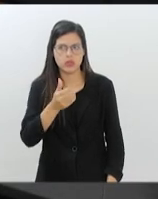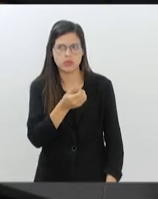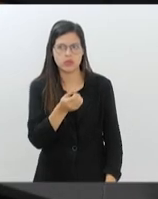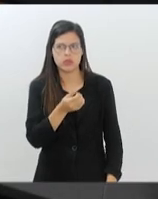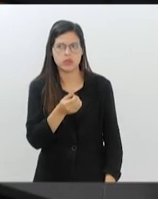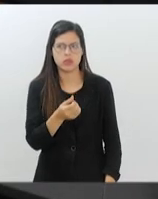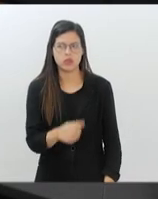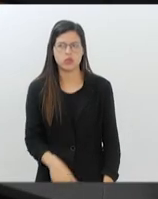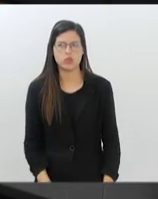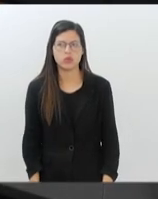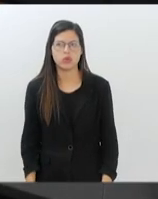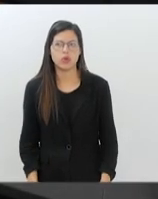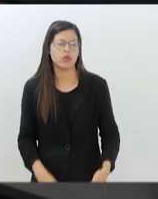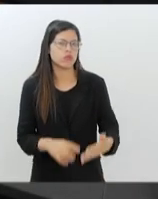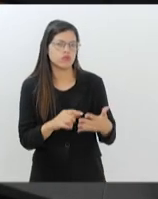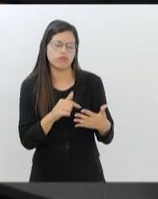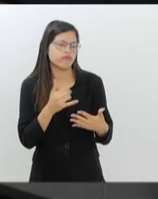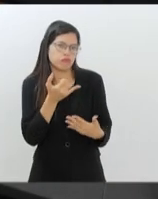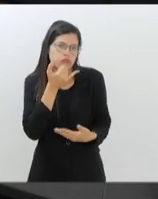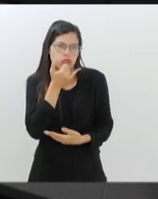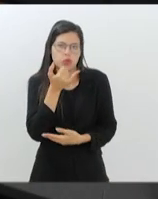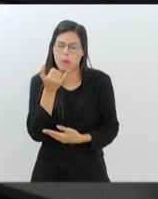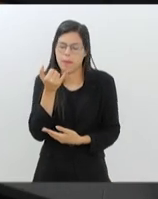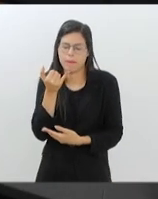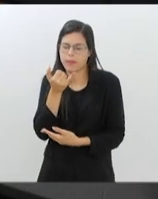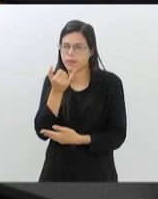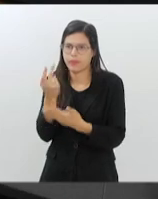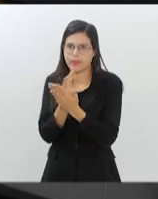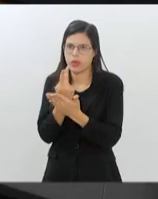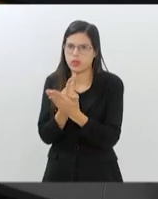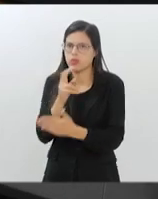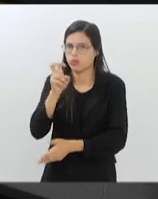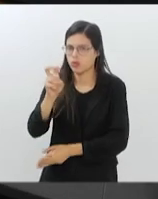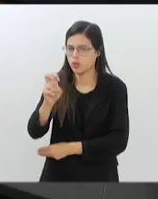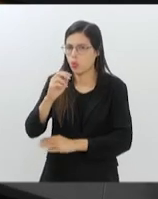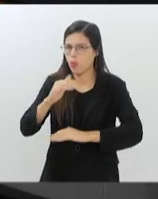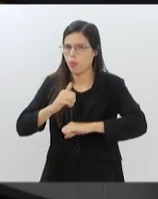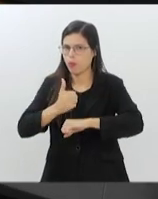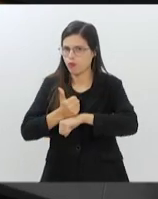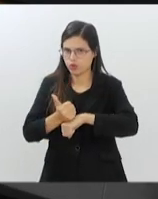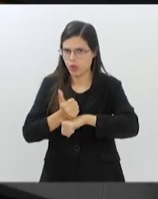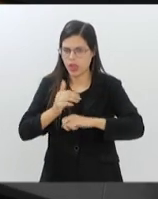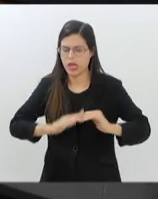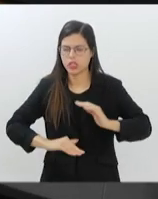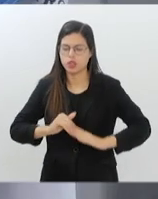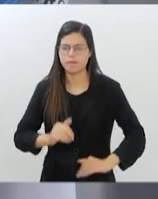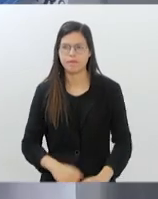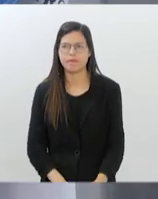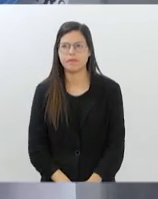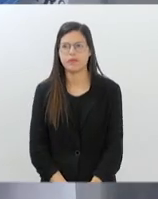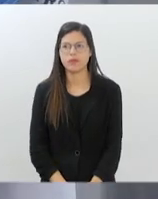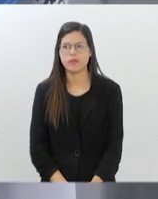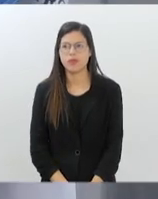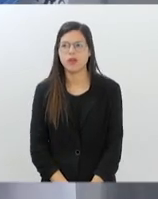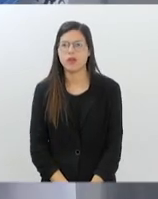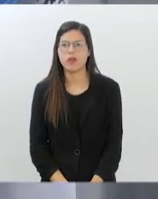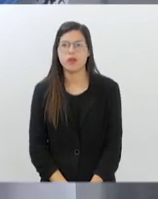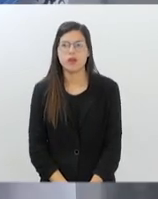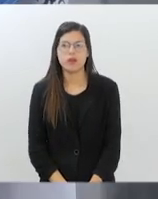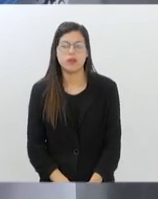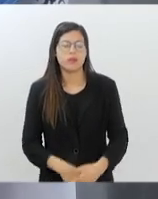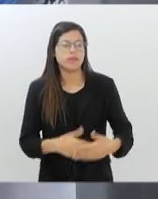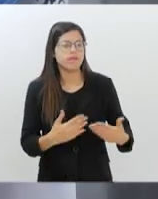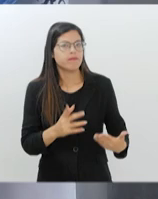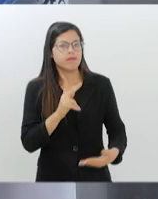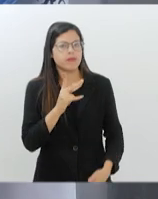equivocado então então são cinco profissionais seu Igor por que que toda vez que a gente não consegue enxergar em